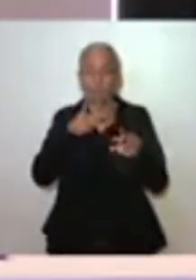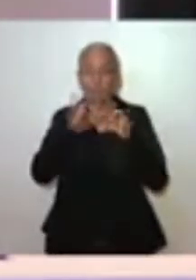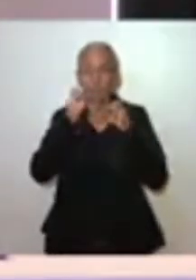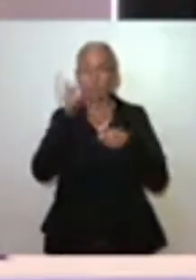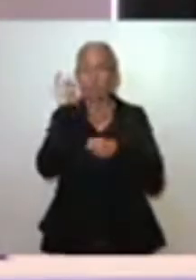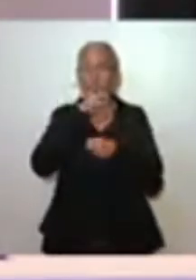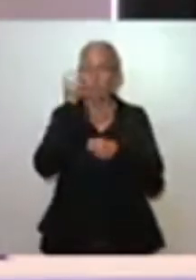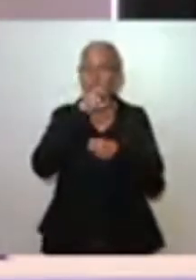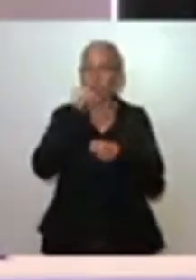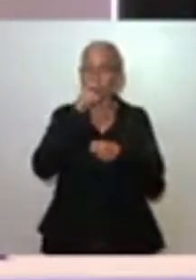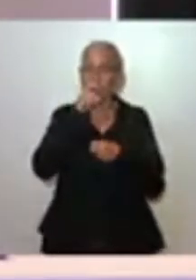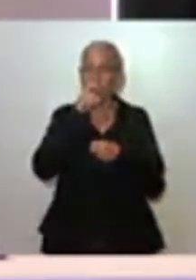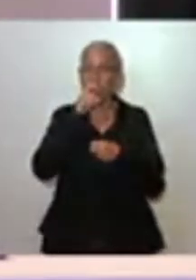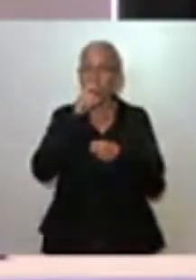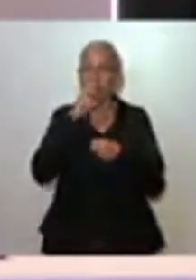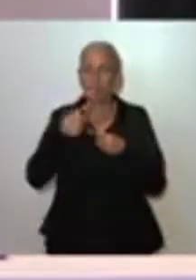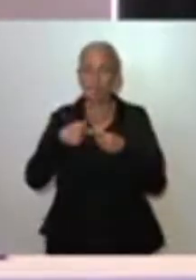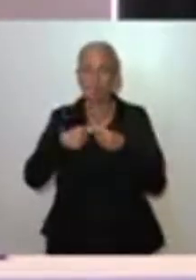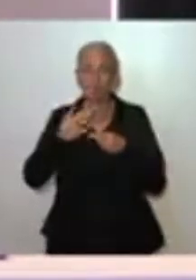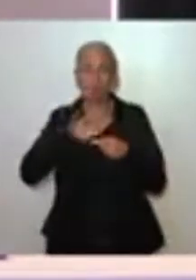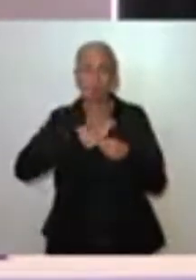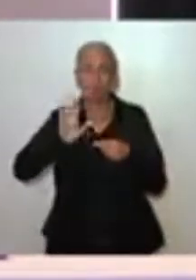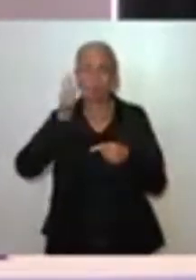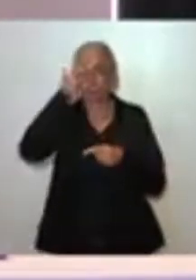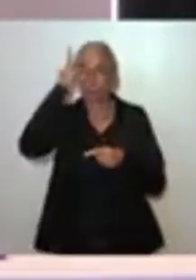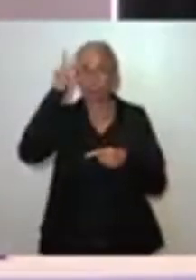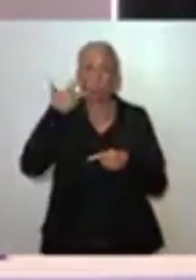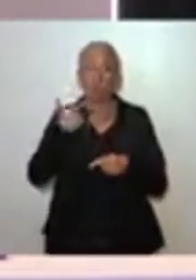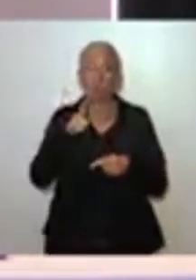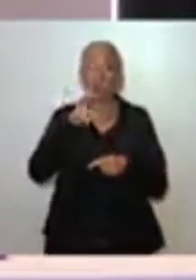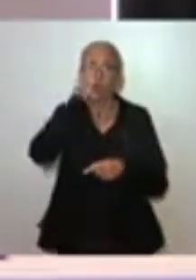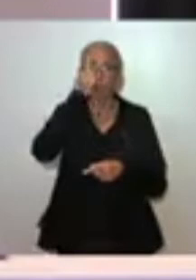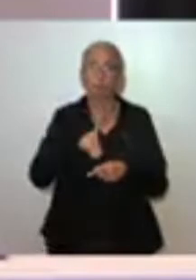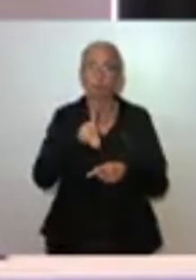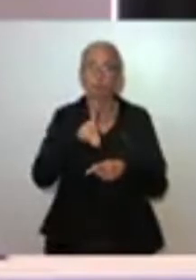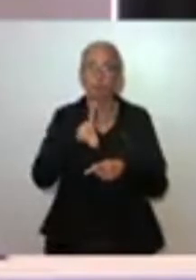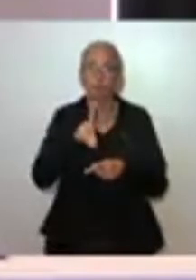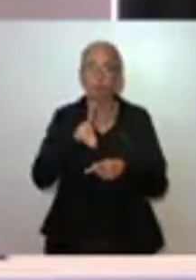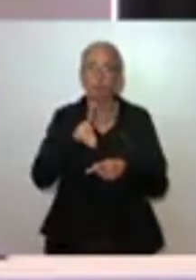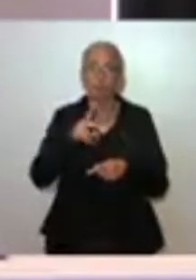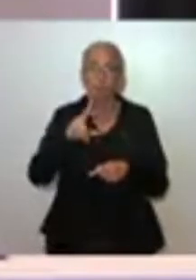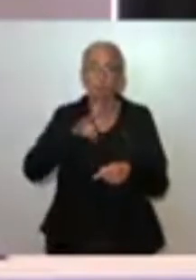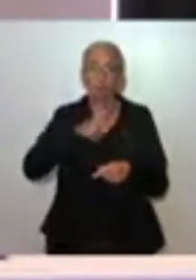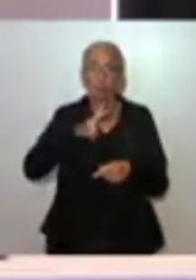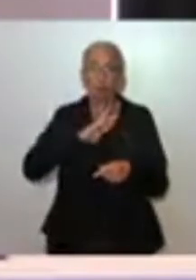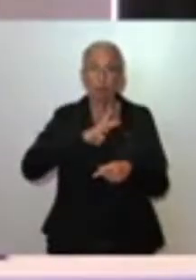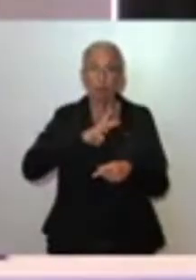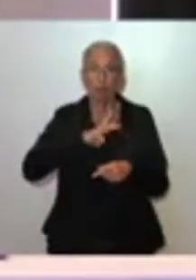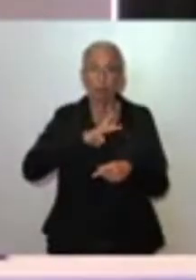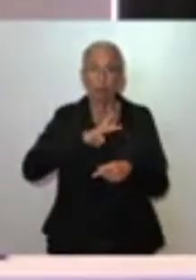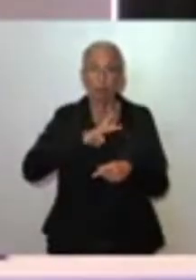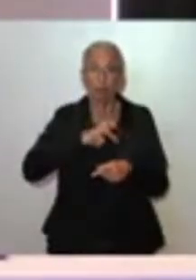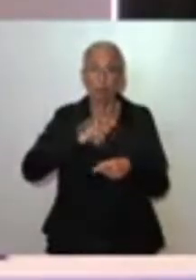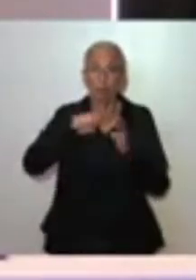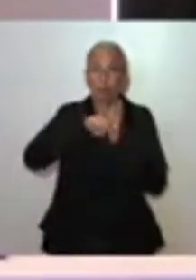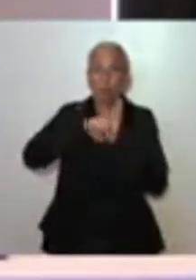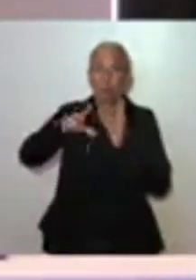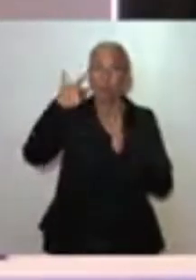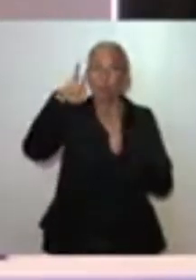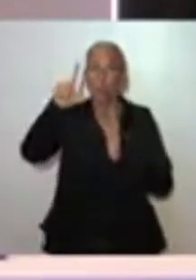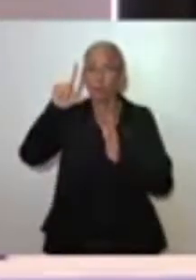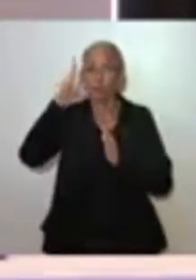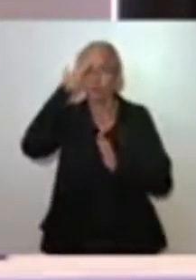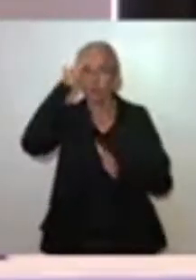é a gente não tem o direito de por um sentimento pessoal fazer mal injusto as pessoas